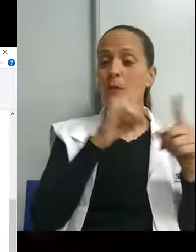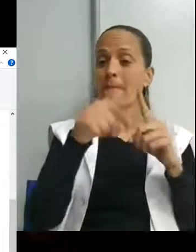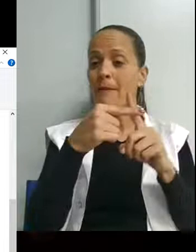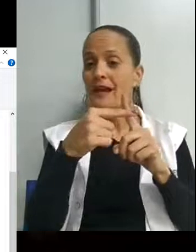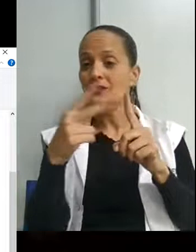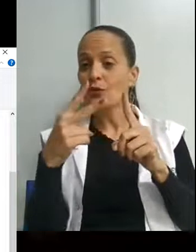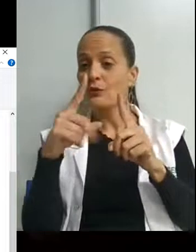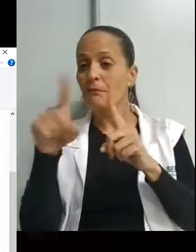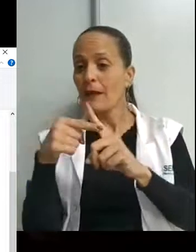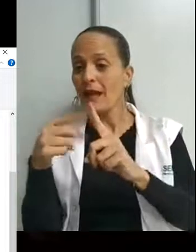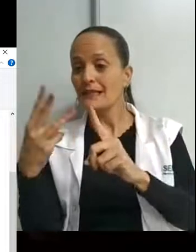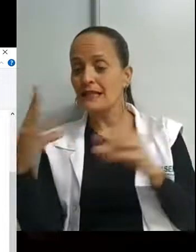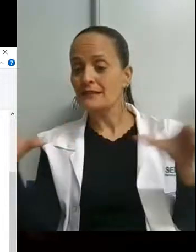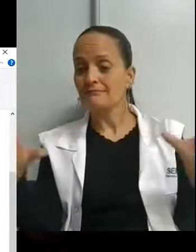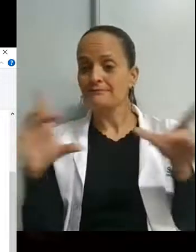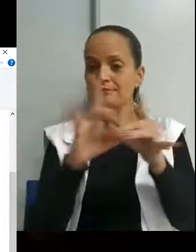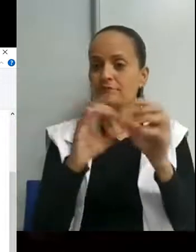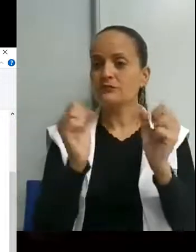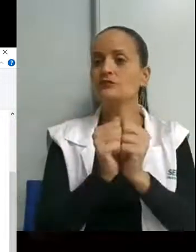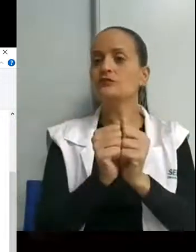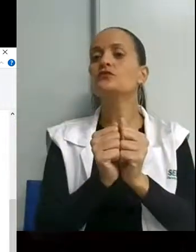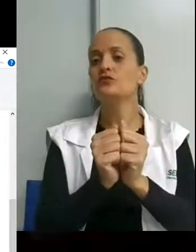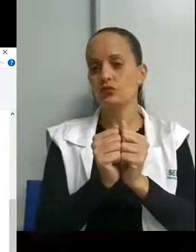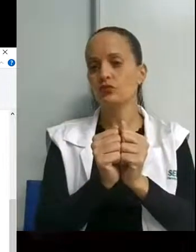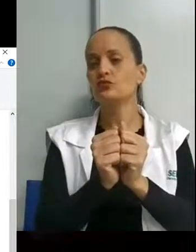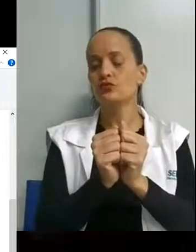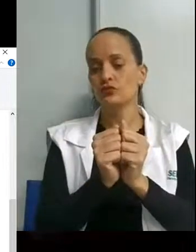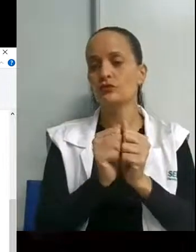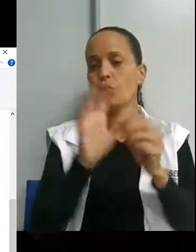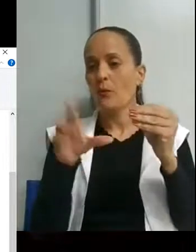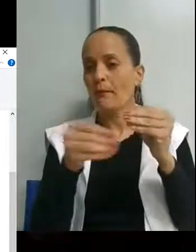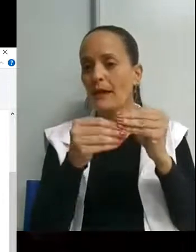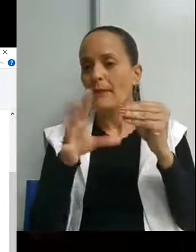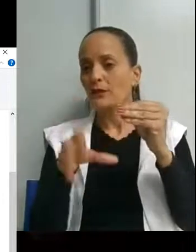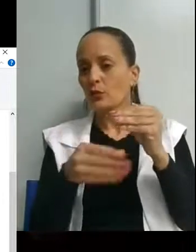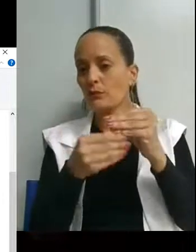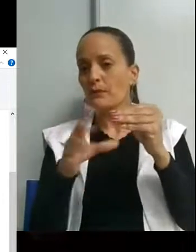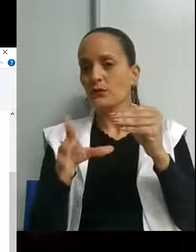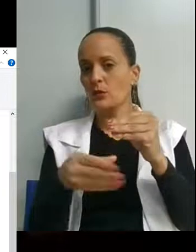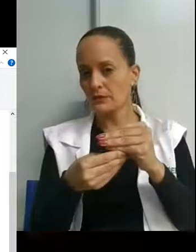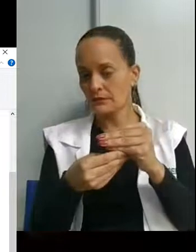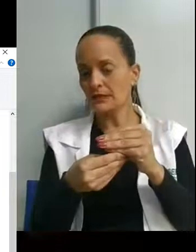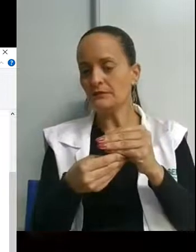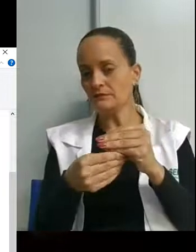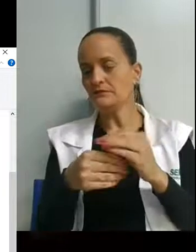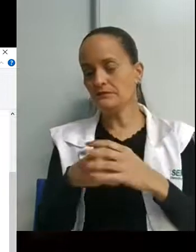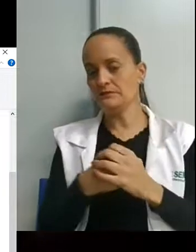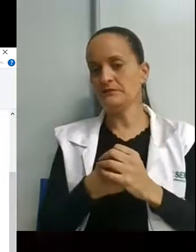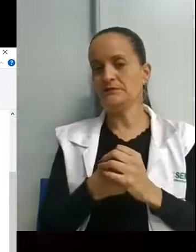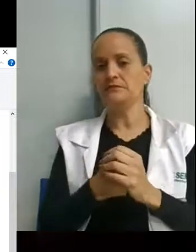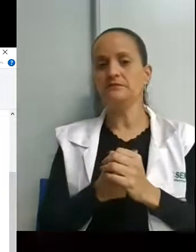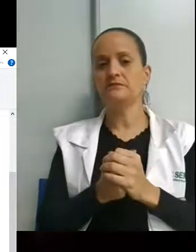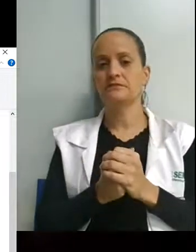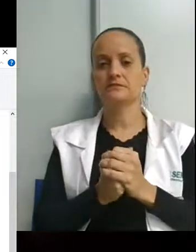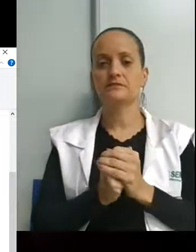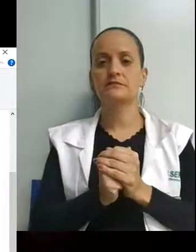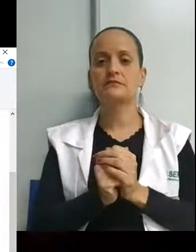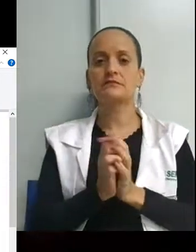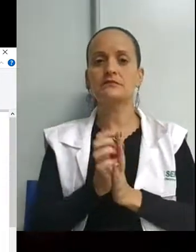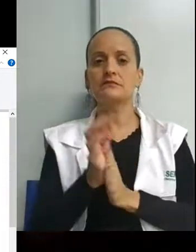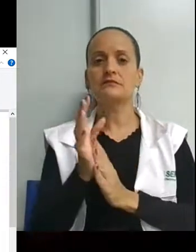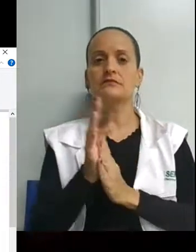ó, o que ele quer saber? Se esses circuitos aqui, ó, vou separar o outro circuito aqui. O